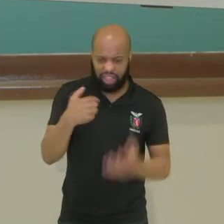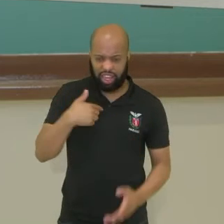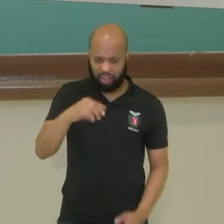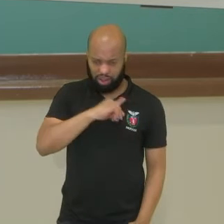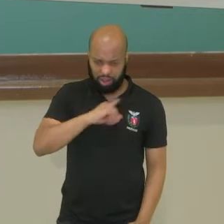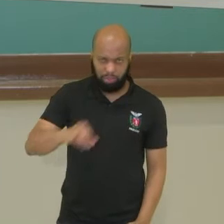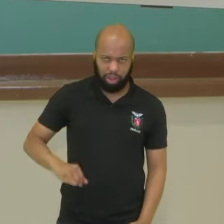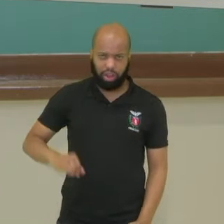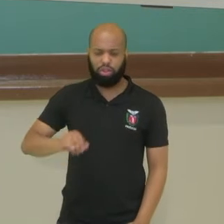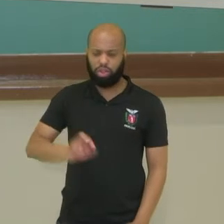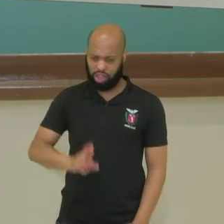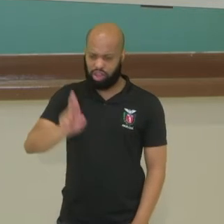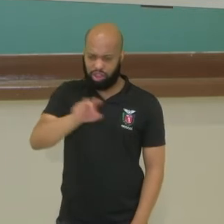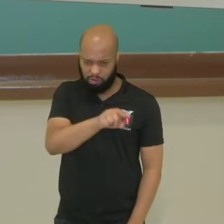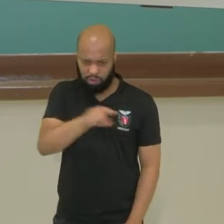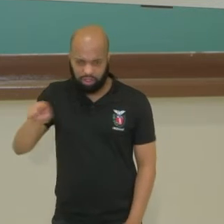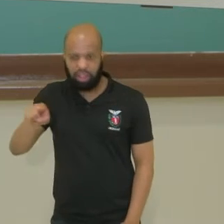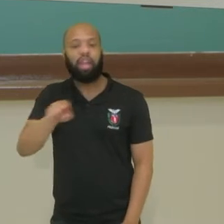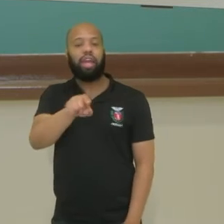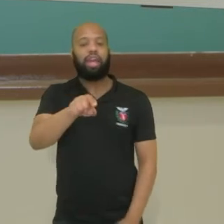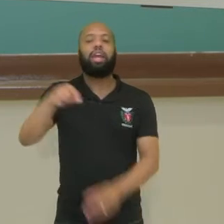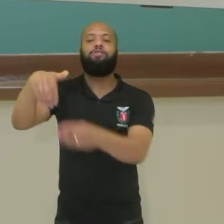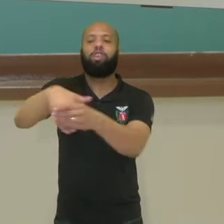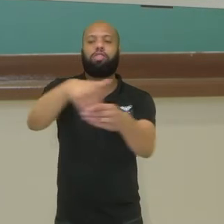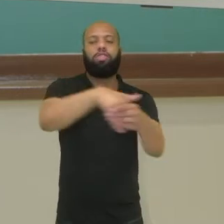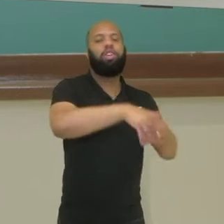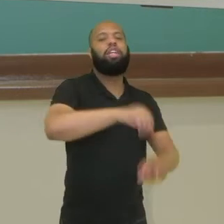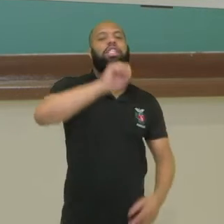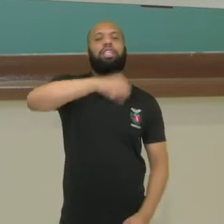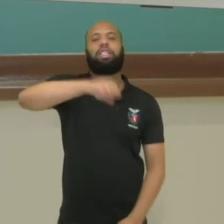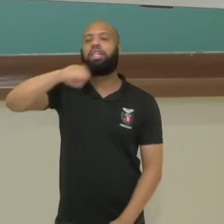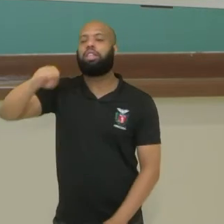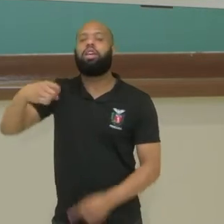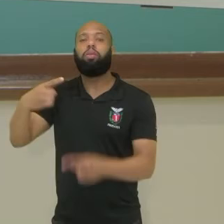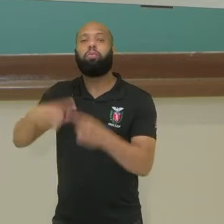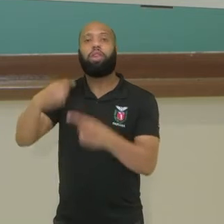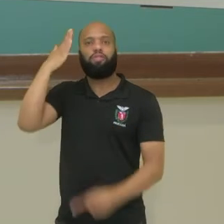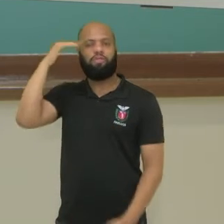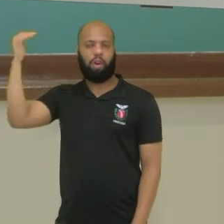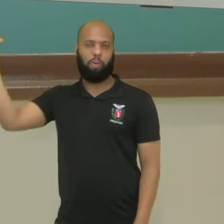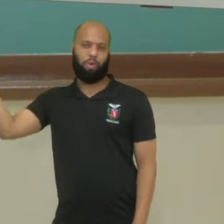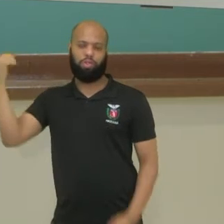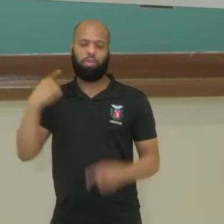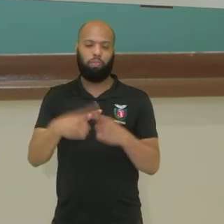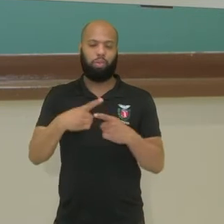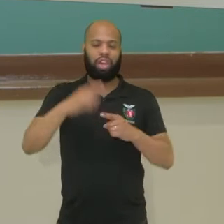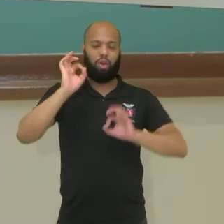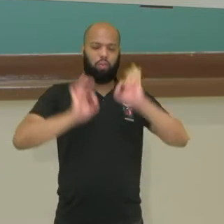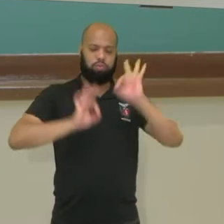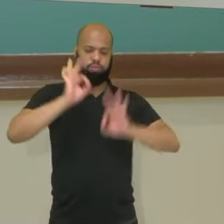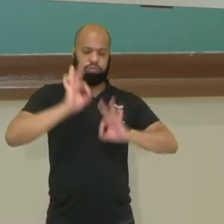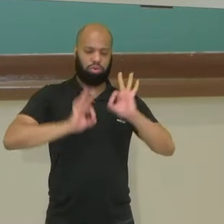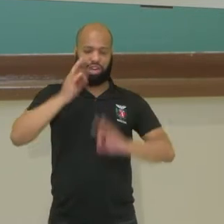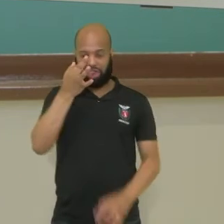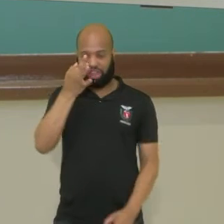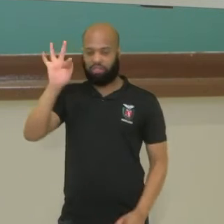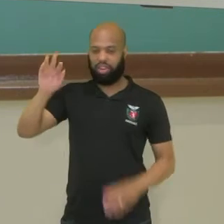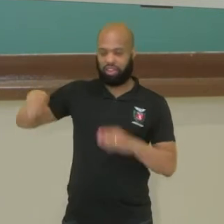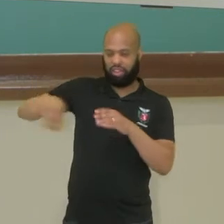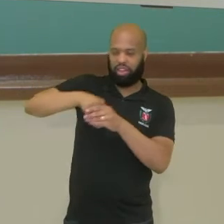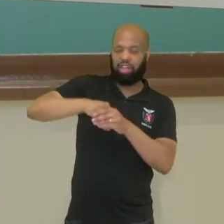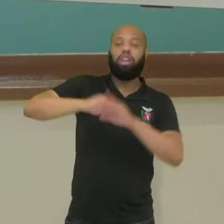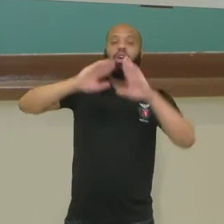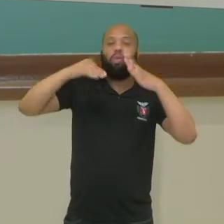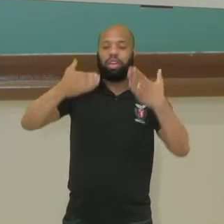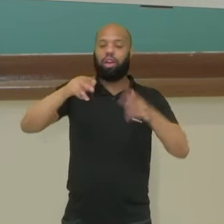como imperador. E devido à sua alta popularidade, uma vez que ele organiza a França internamente, ele tem o aval